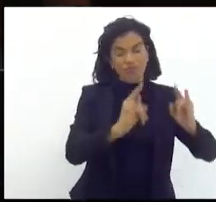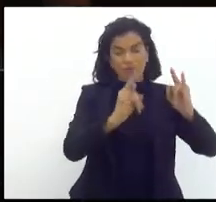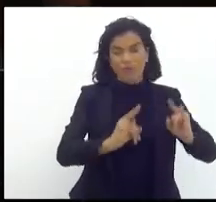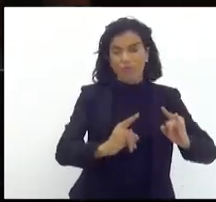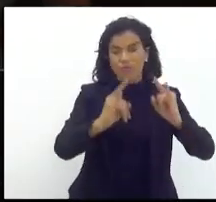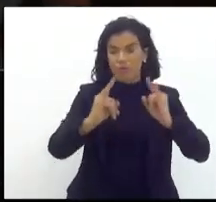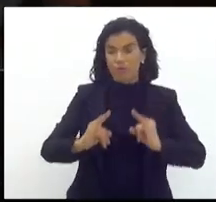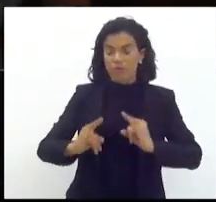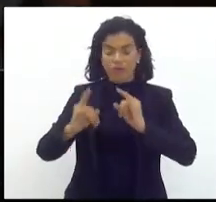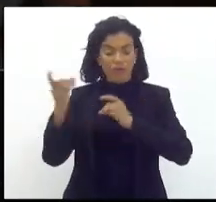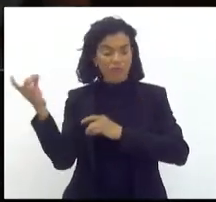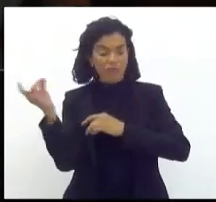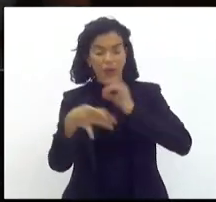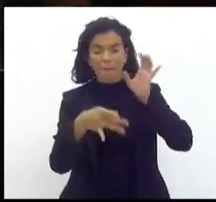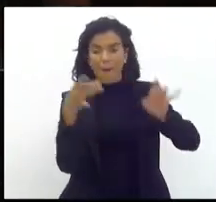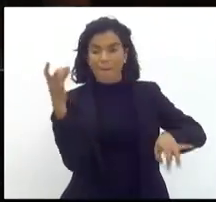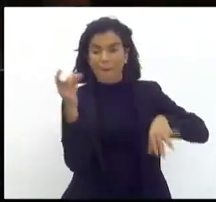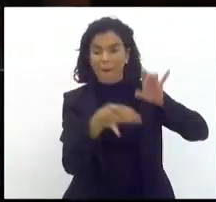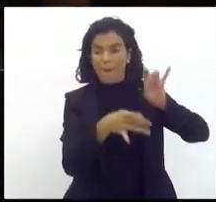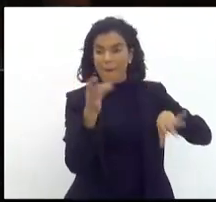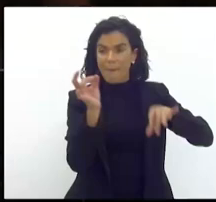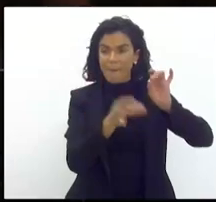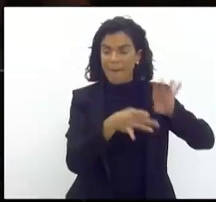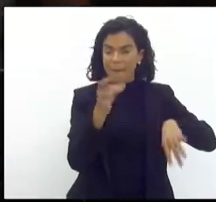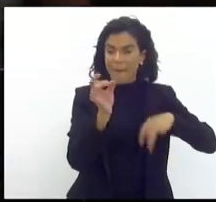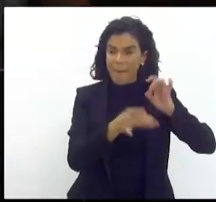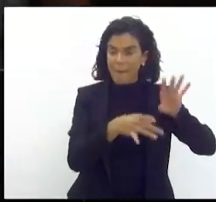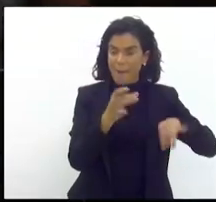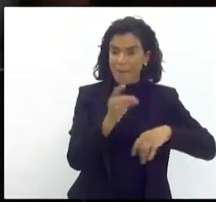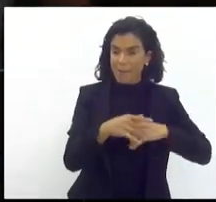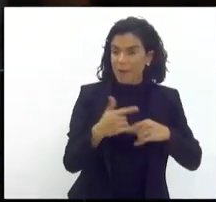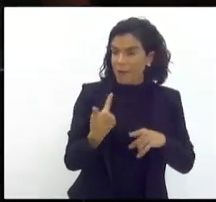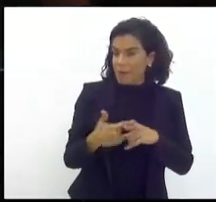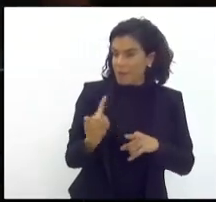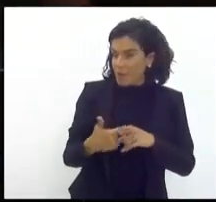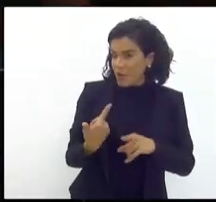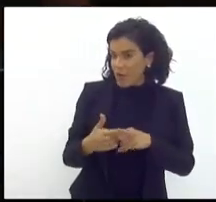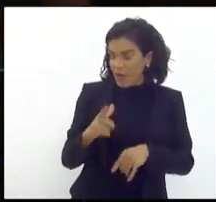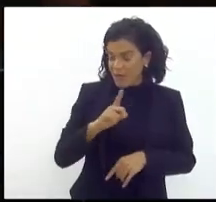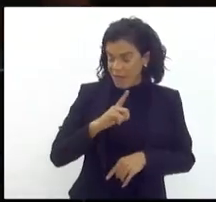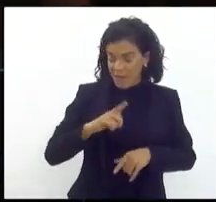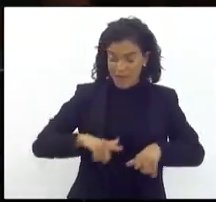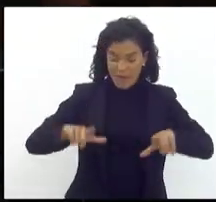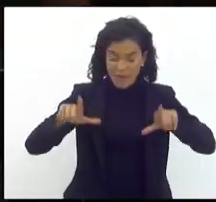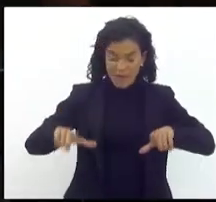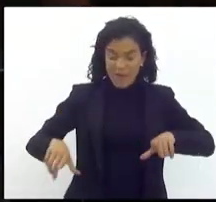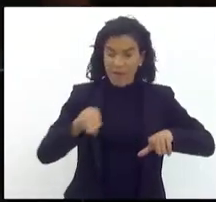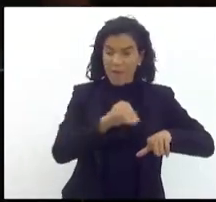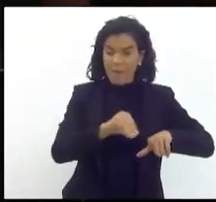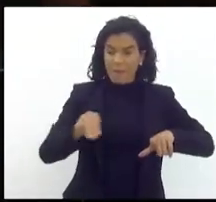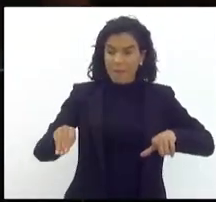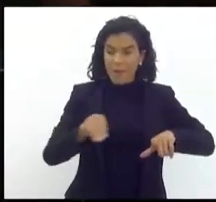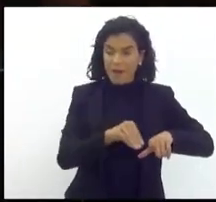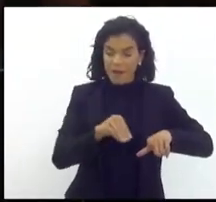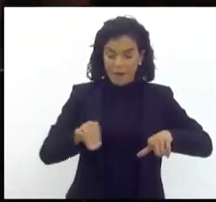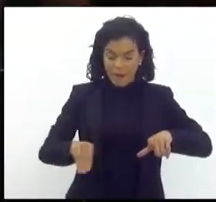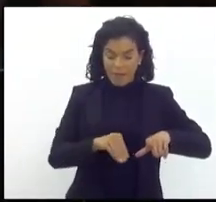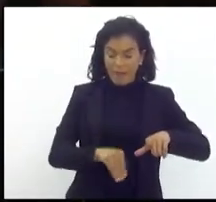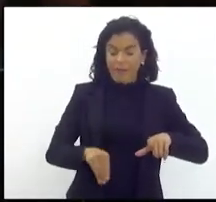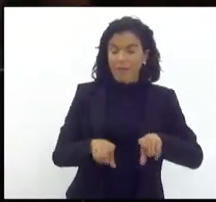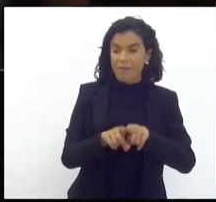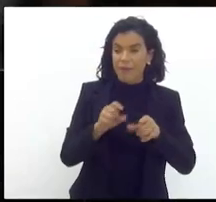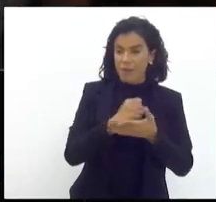às traças porque reza reza na maquete do condomínio no contrato